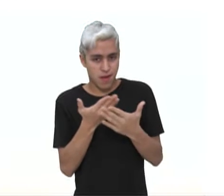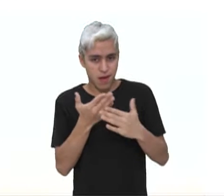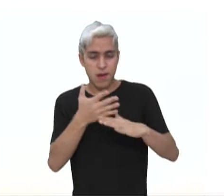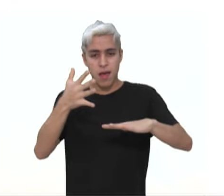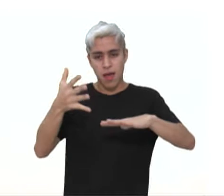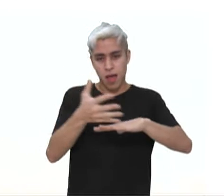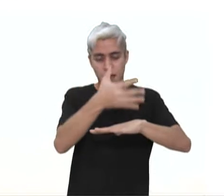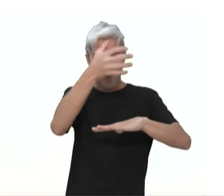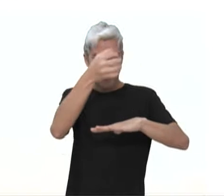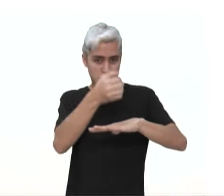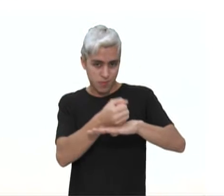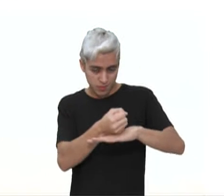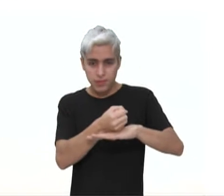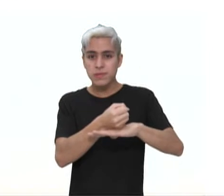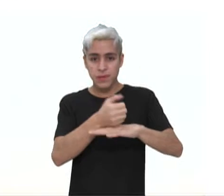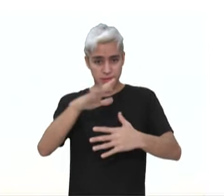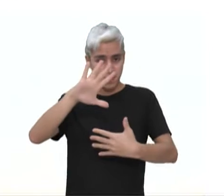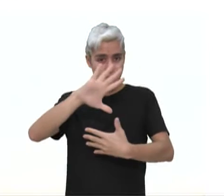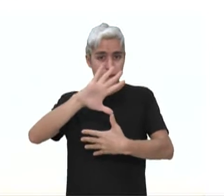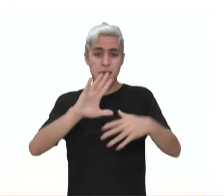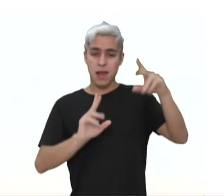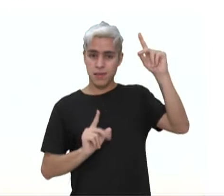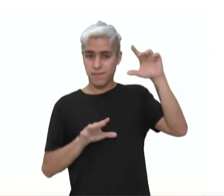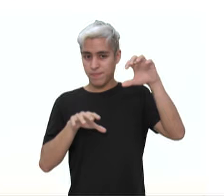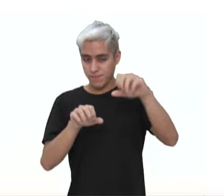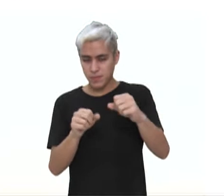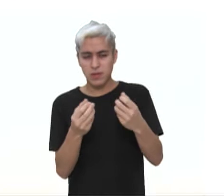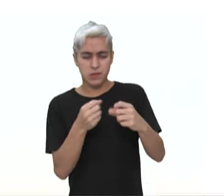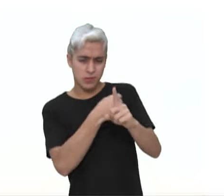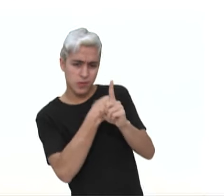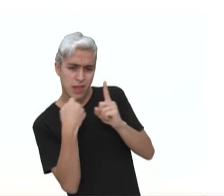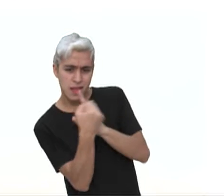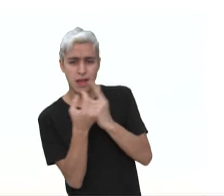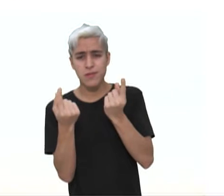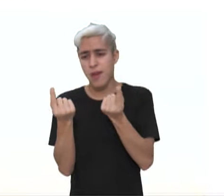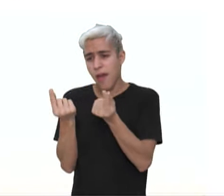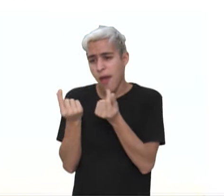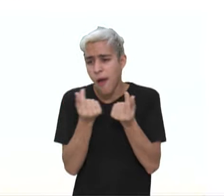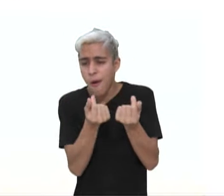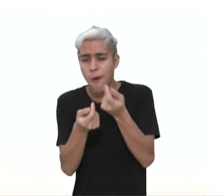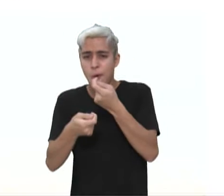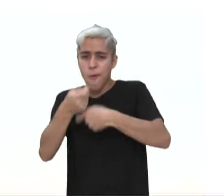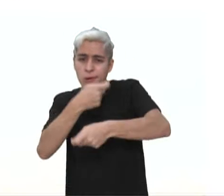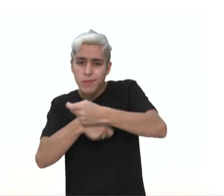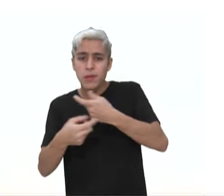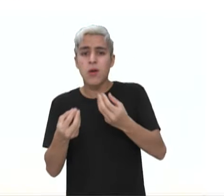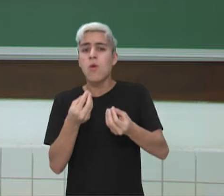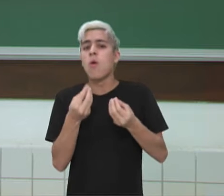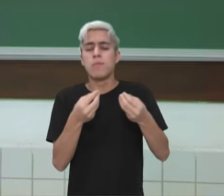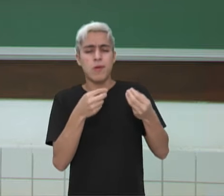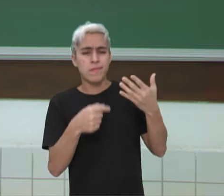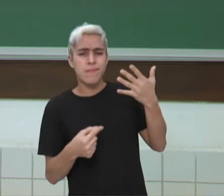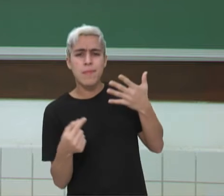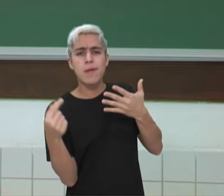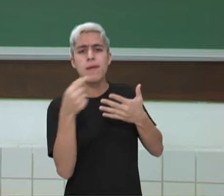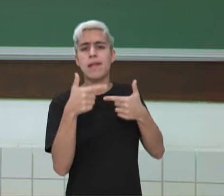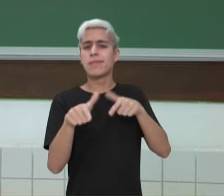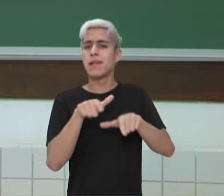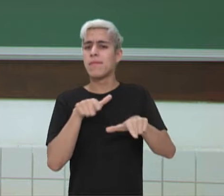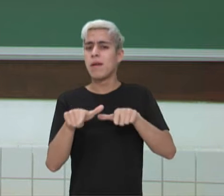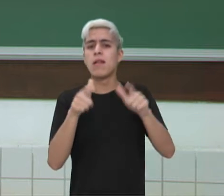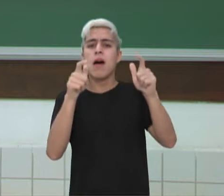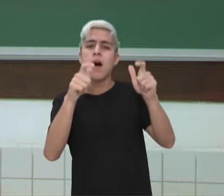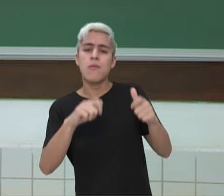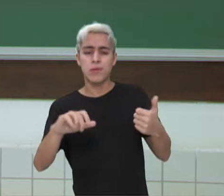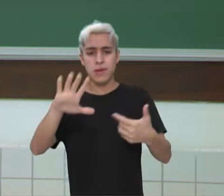América Espanhola e a sociedade, a economia e as formas de trabalho na América